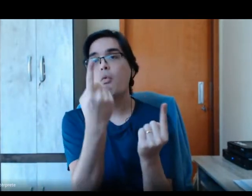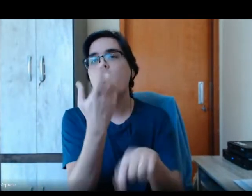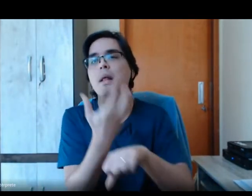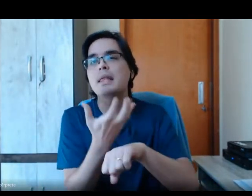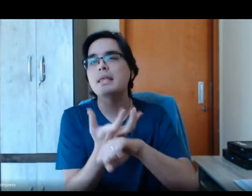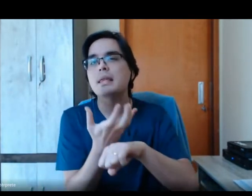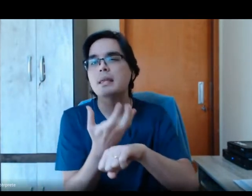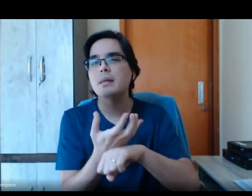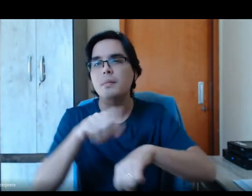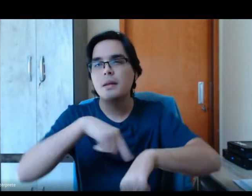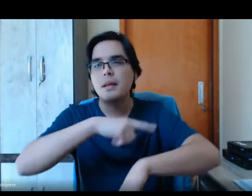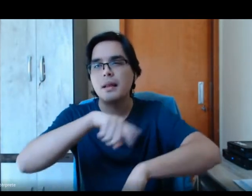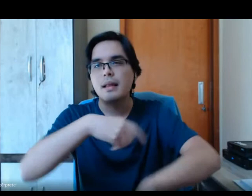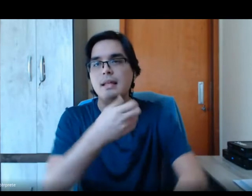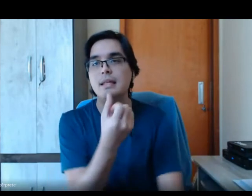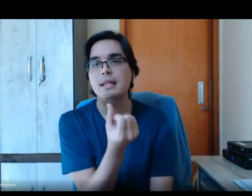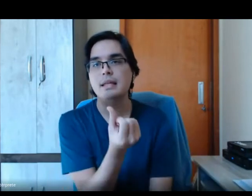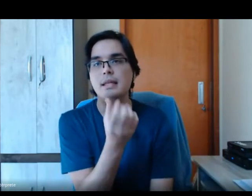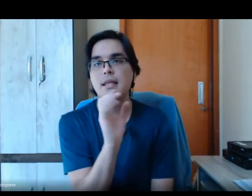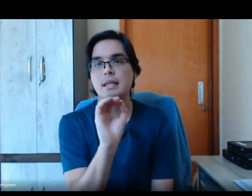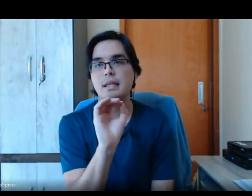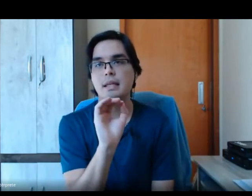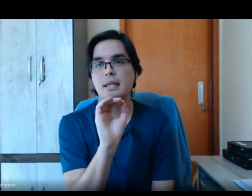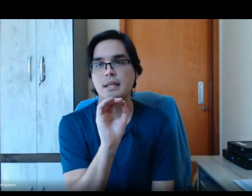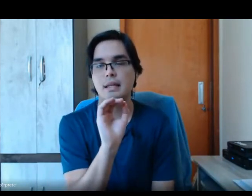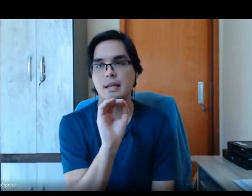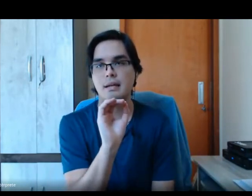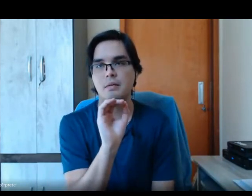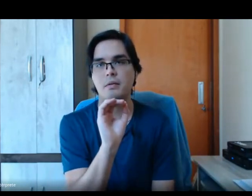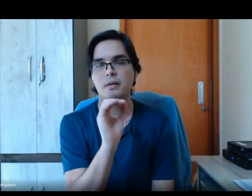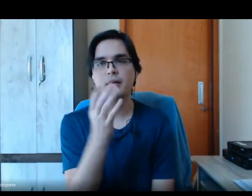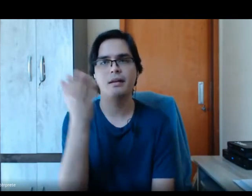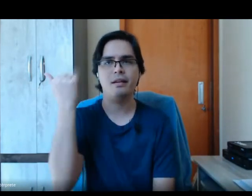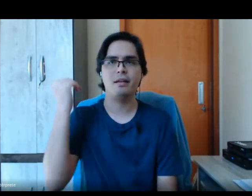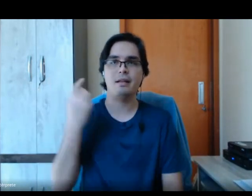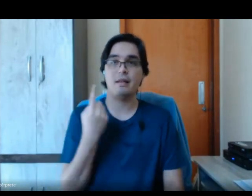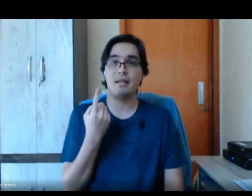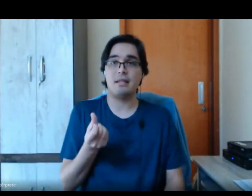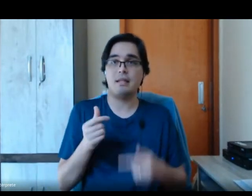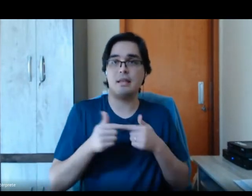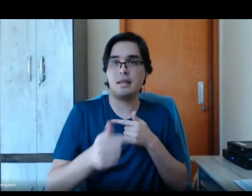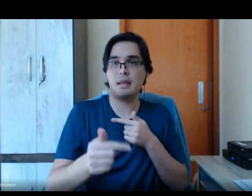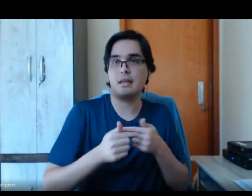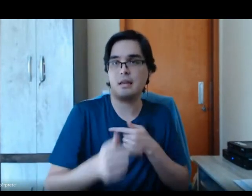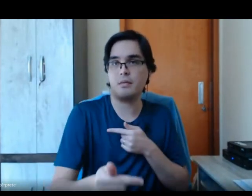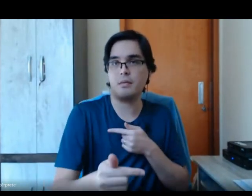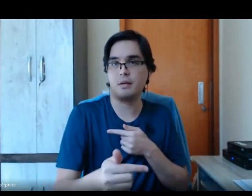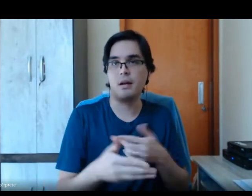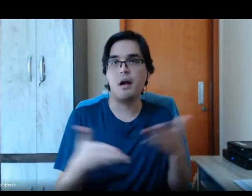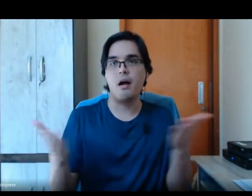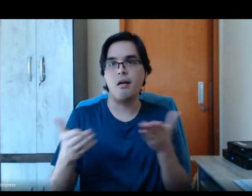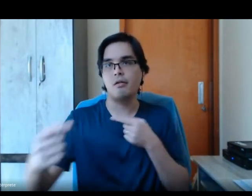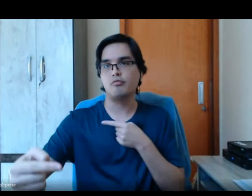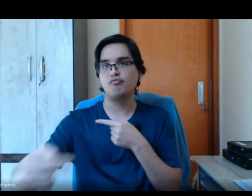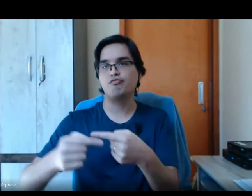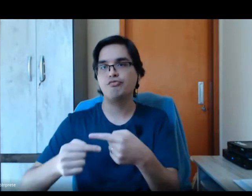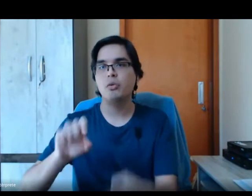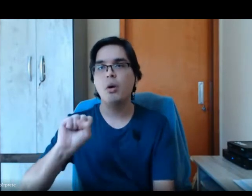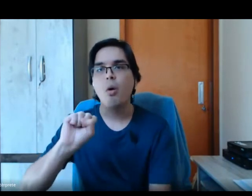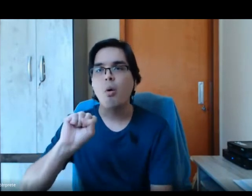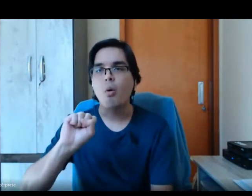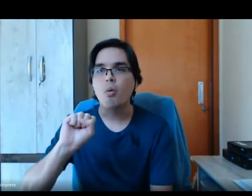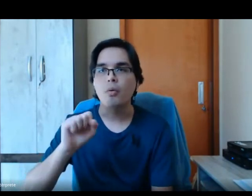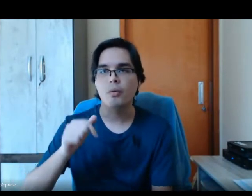internet. E aí vem o questionamento. A gente está saindo de um agente ativo e passando praticamente para um